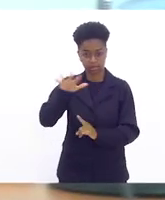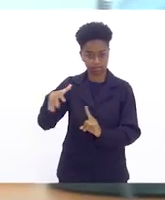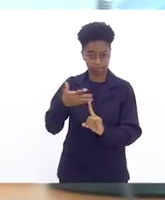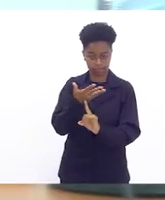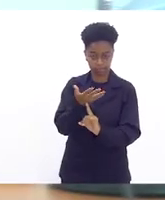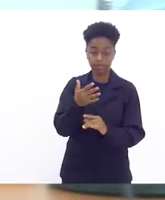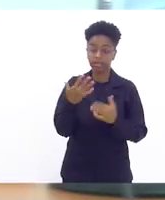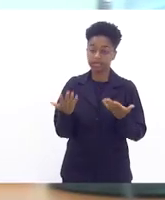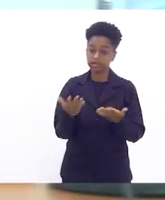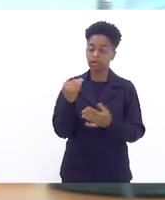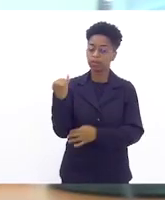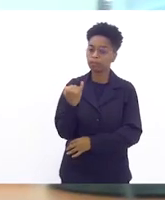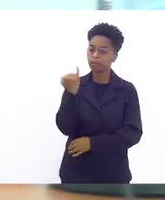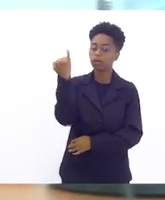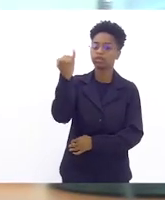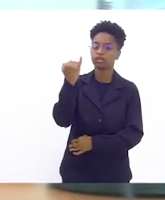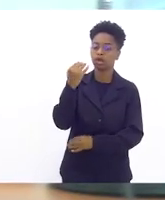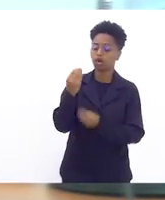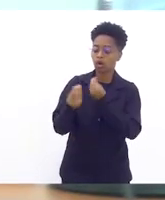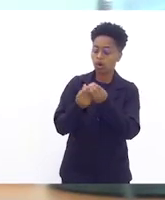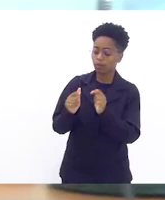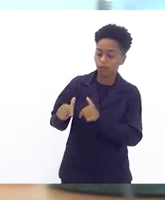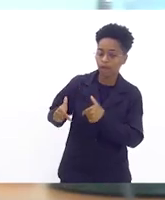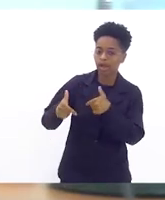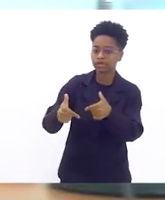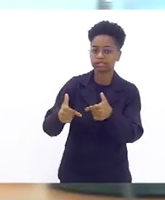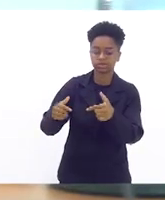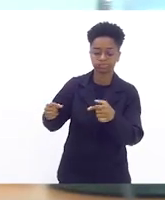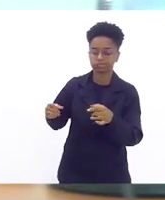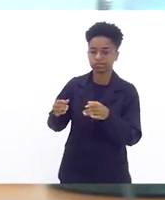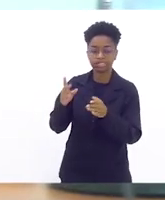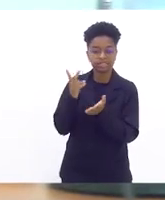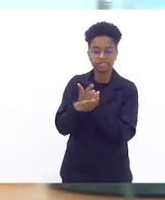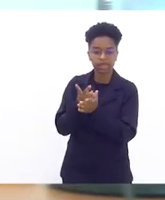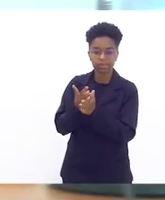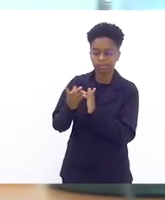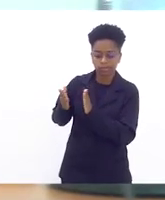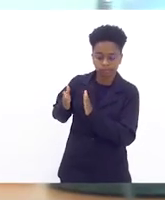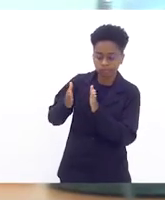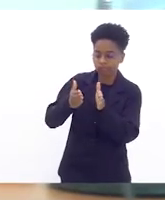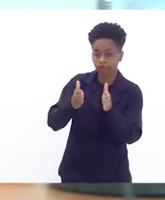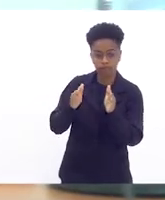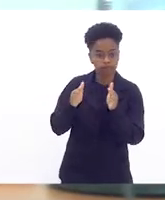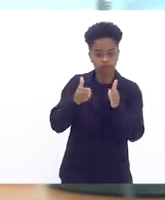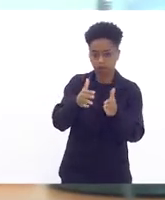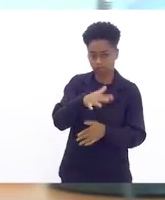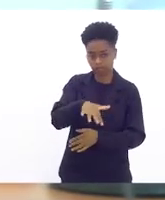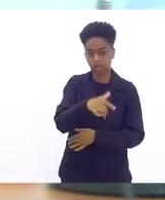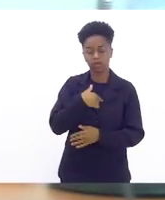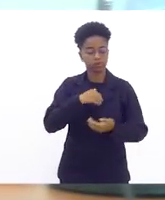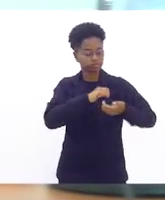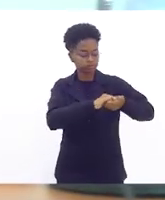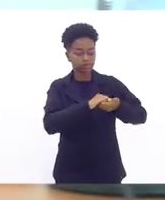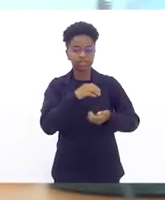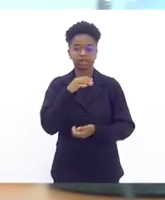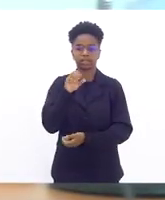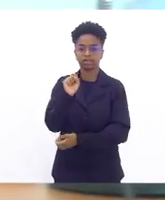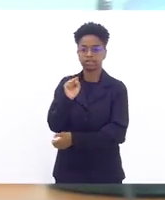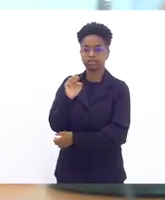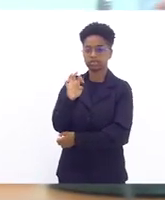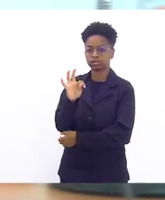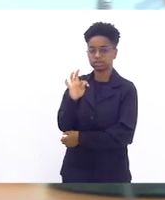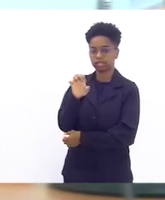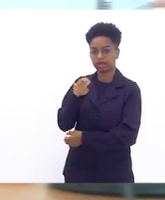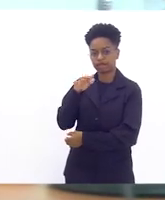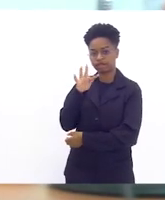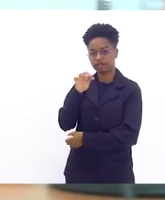e como as ações do extrato caminharão nessa direção queria cumprimentar a Stephanie subsecretária do Tesouro